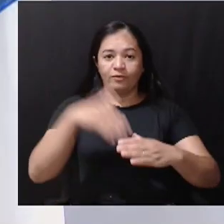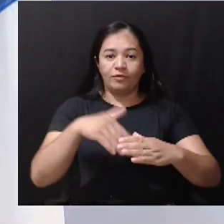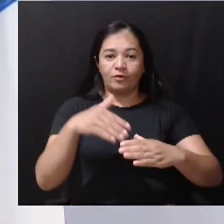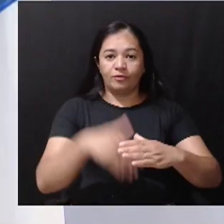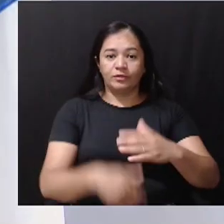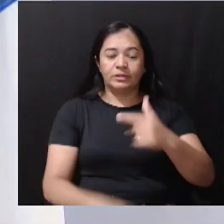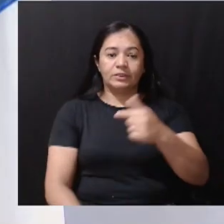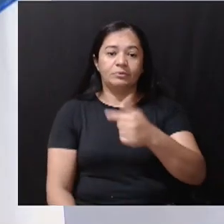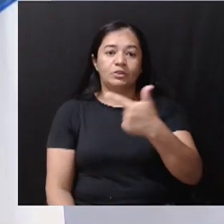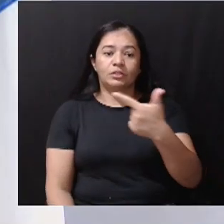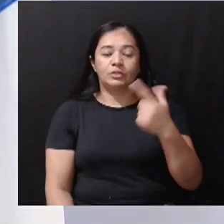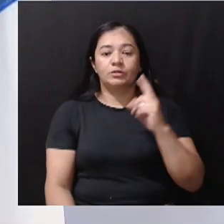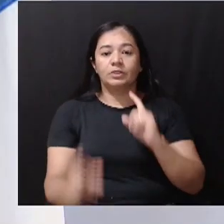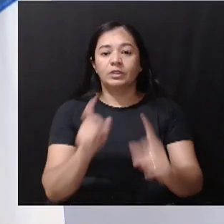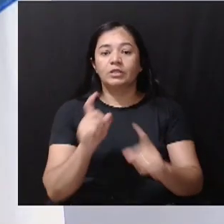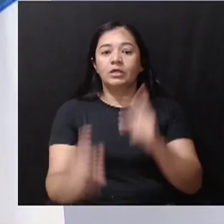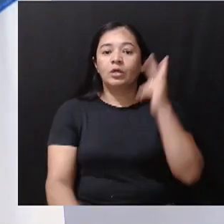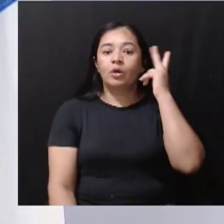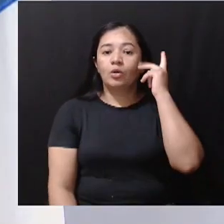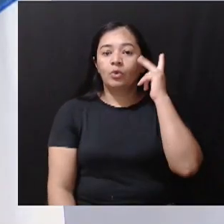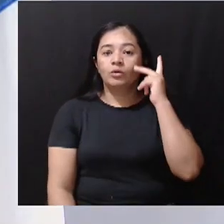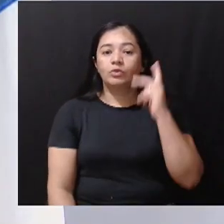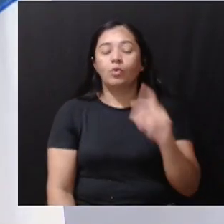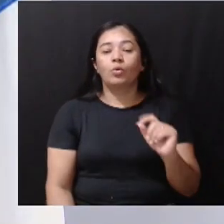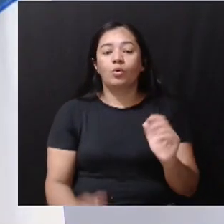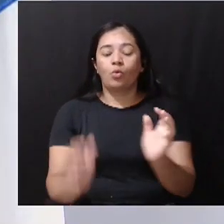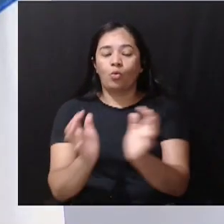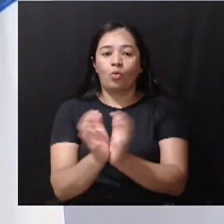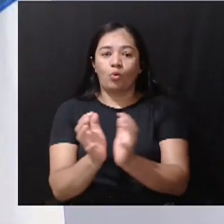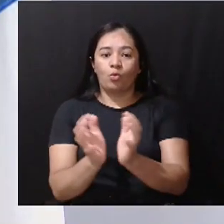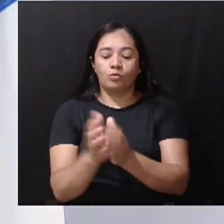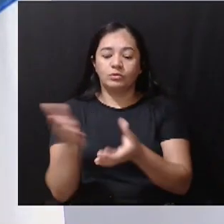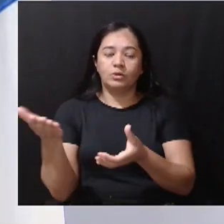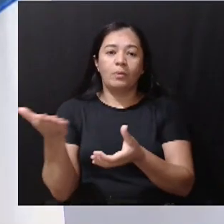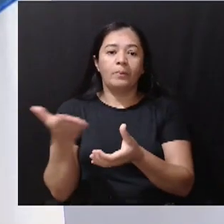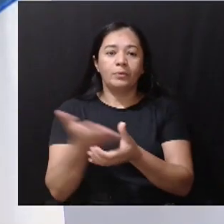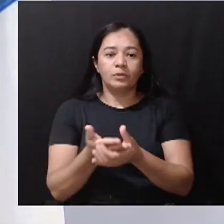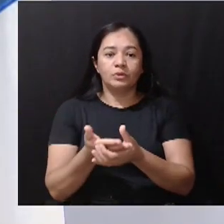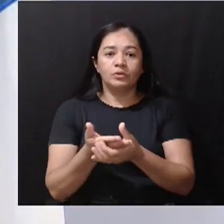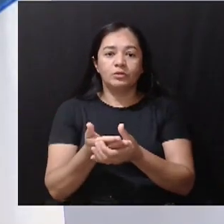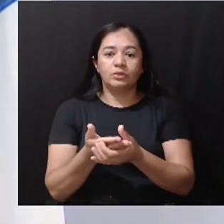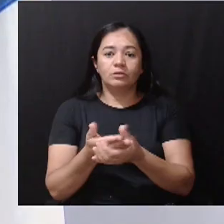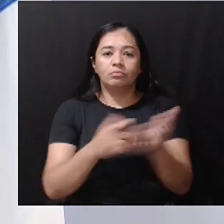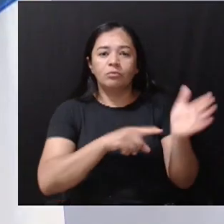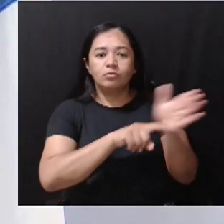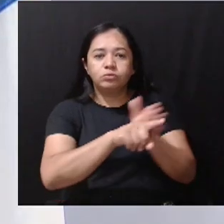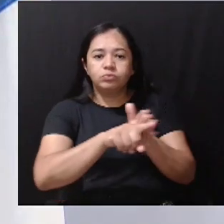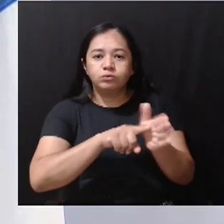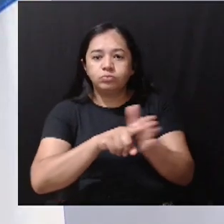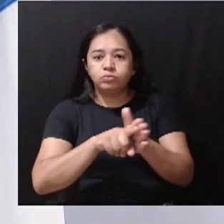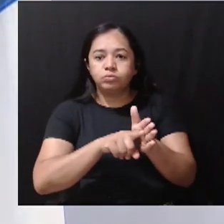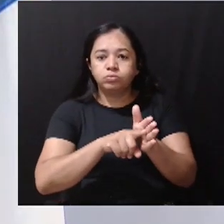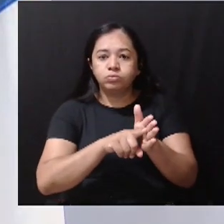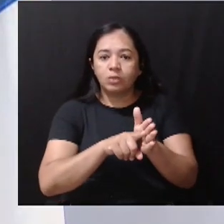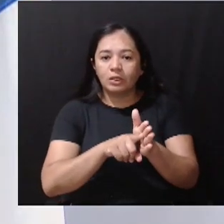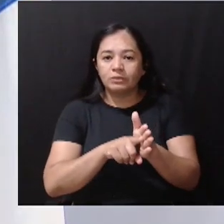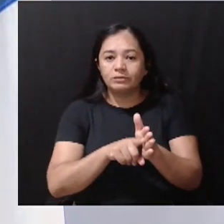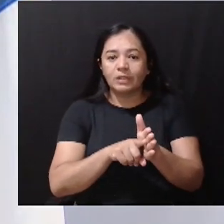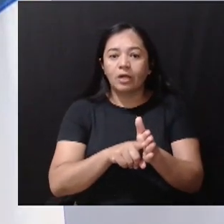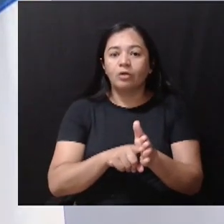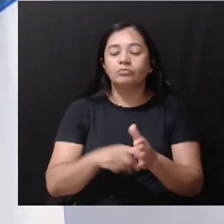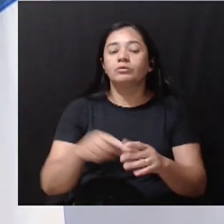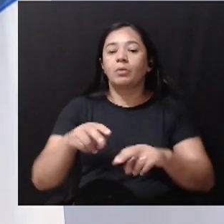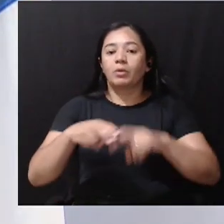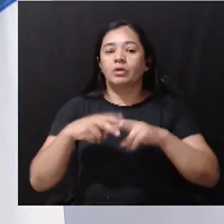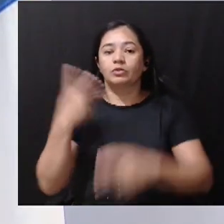reunião ordinária a instauração de uma comissão processante para apurar a quebra de decoro parlamentar por parte do